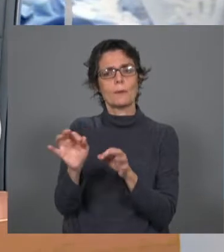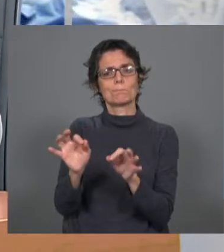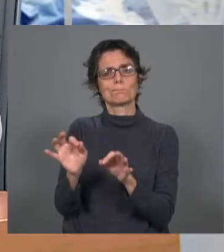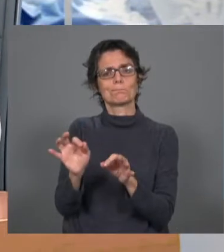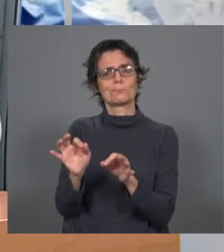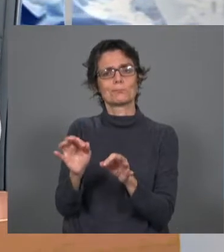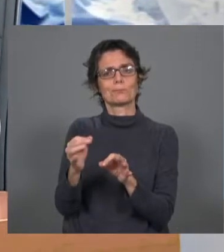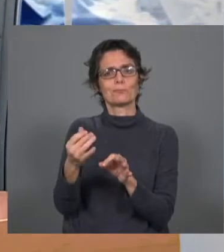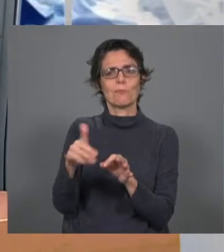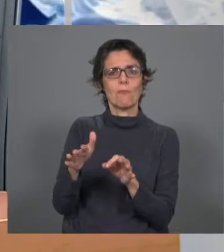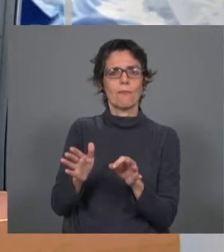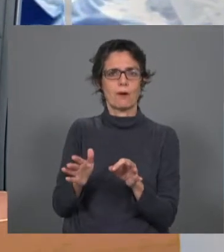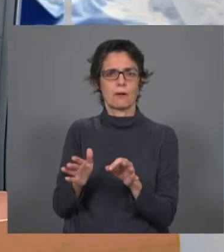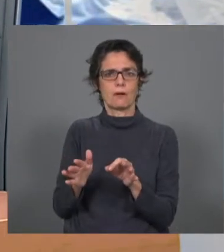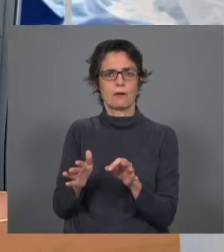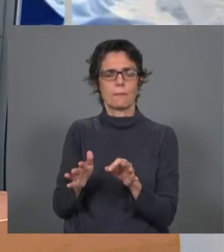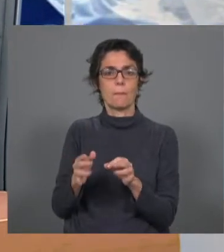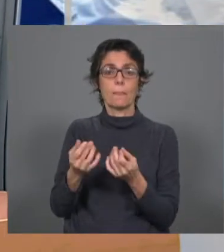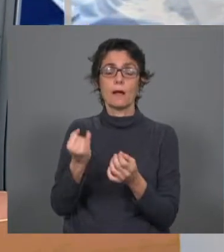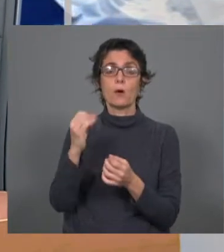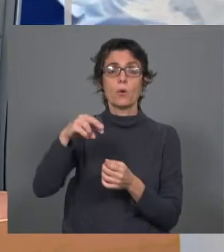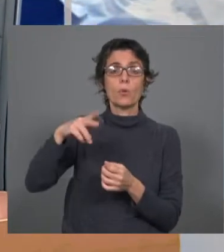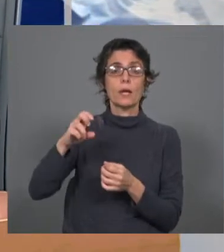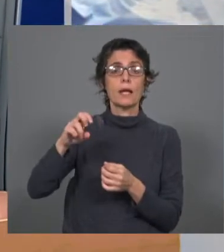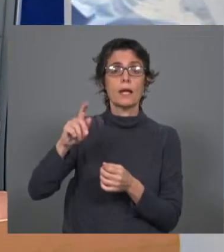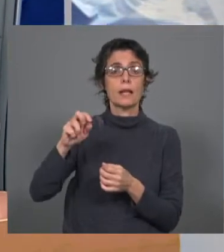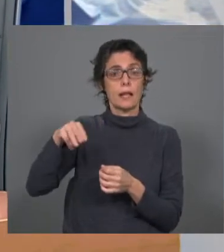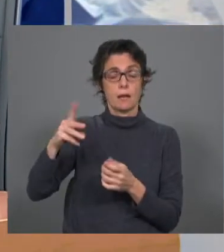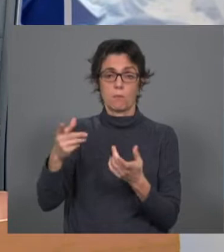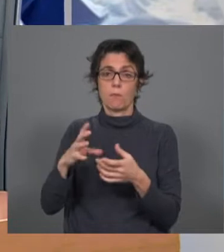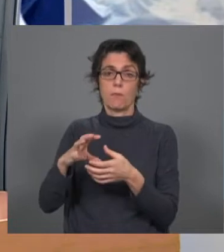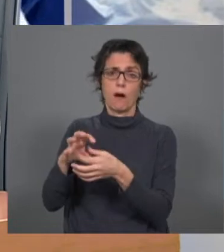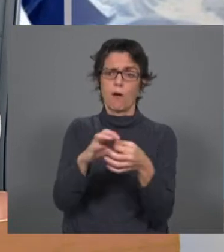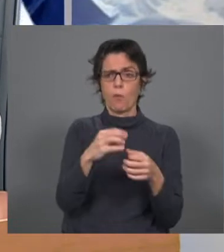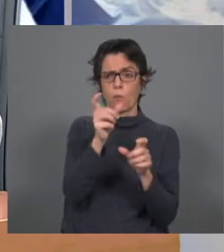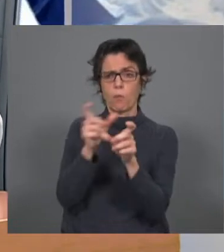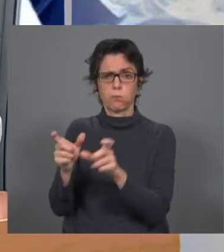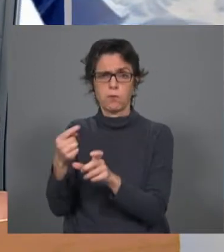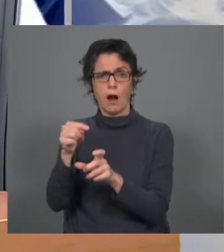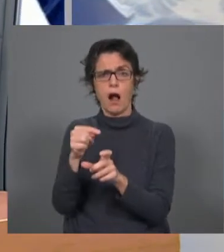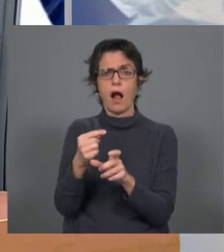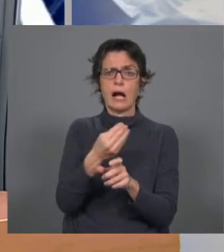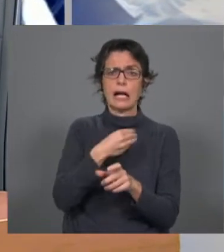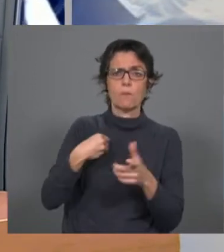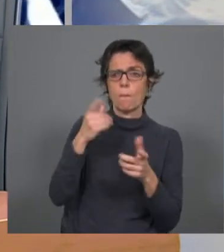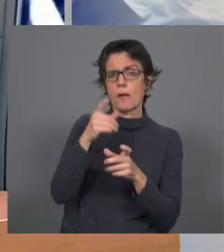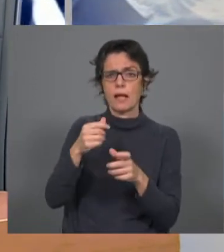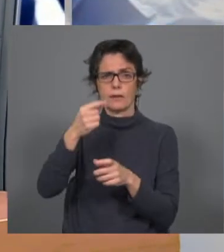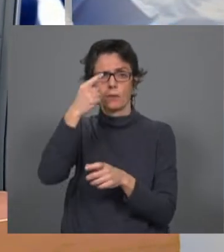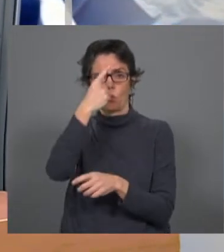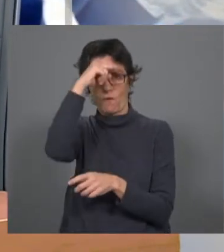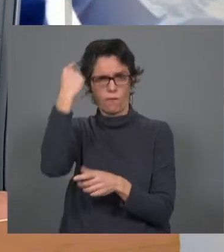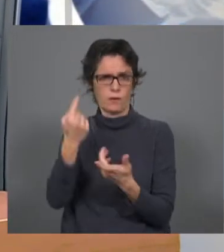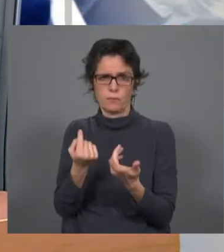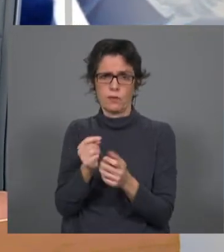tendo o INEM muitos colaboradores que são médicos ou enfermeiros que trabalham em hospitais, era de prever